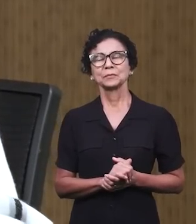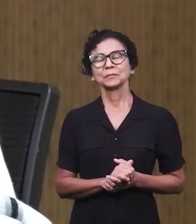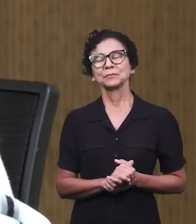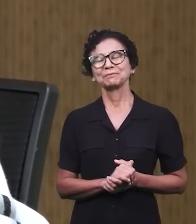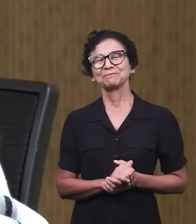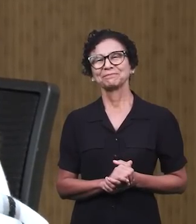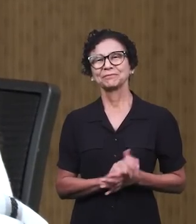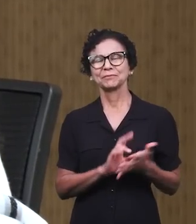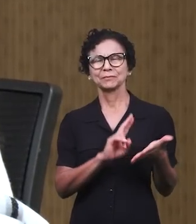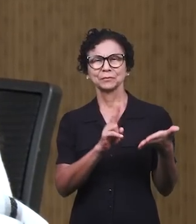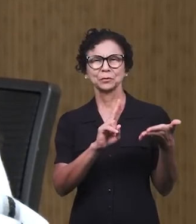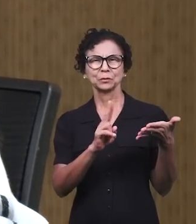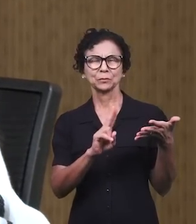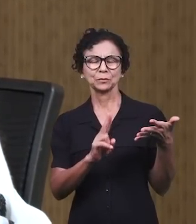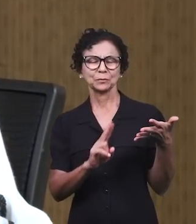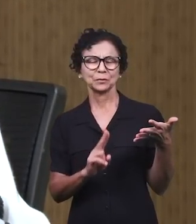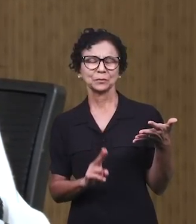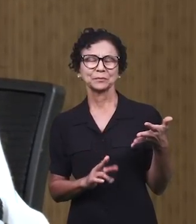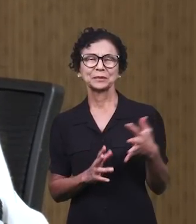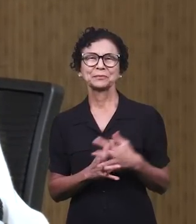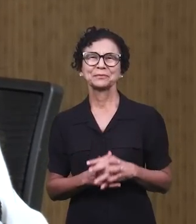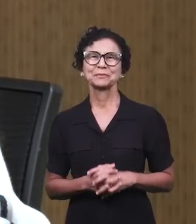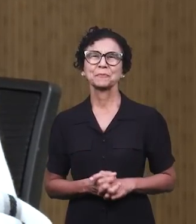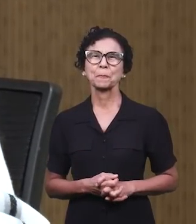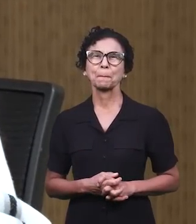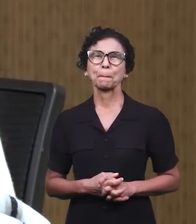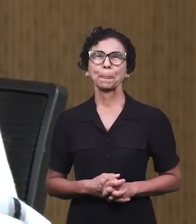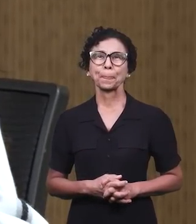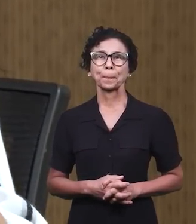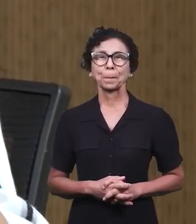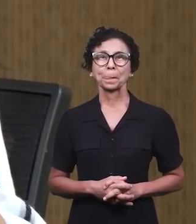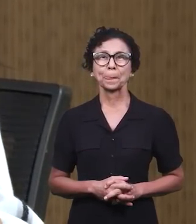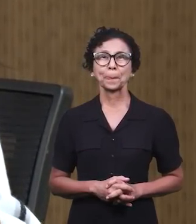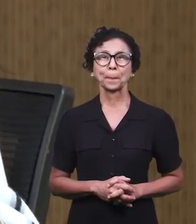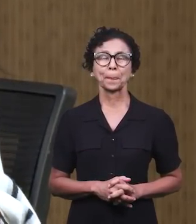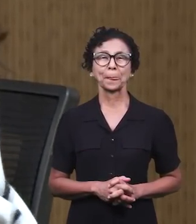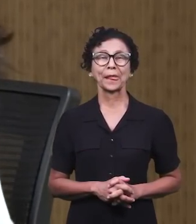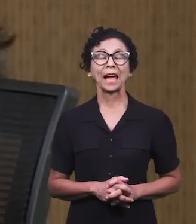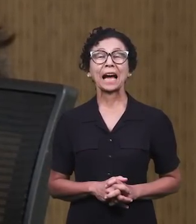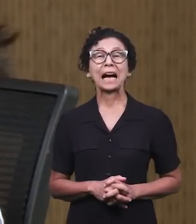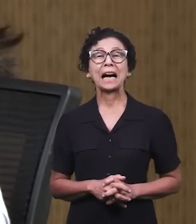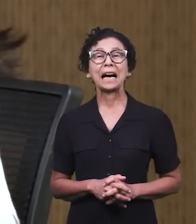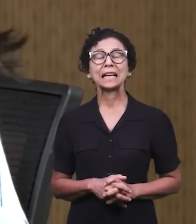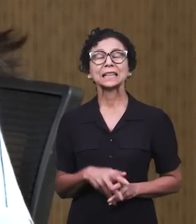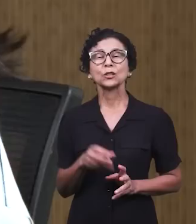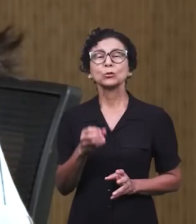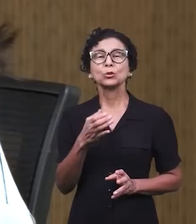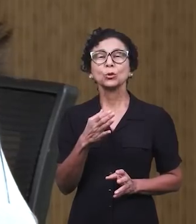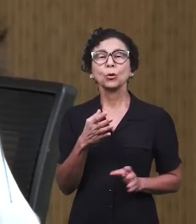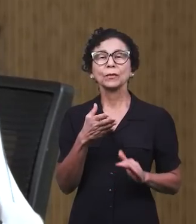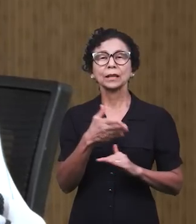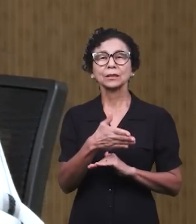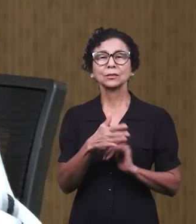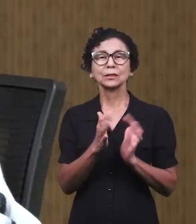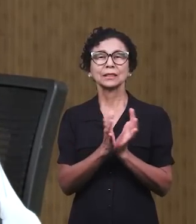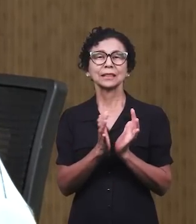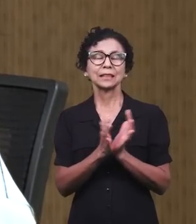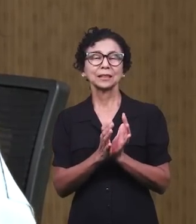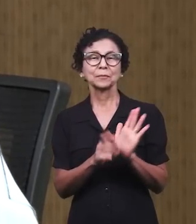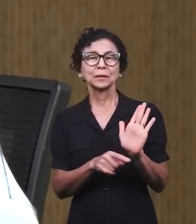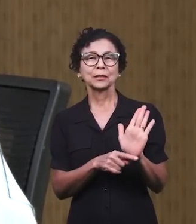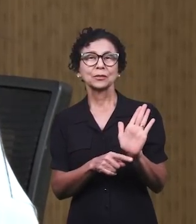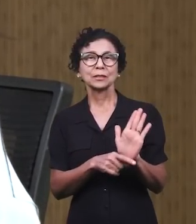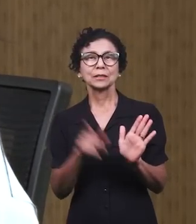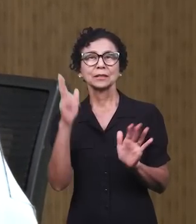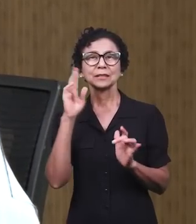a Maritza, a Raíssa, o Thalisson e o Rafael também, que é chegou agora, né, na equipe e também está nos